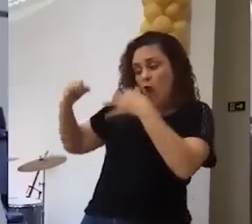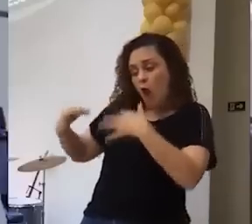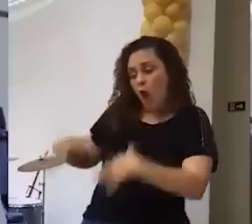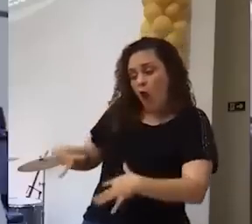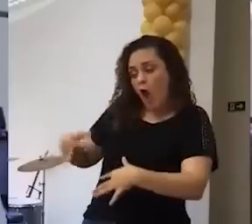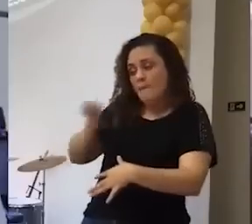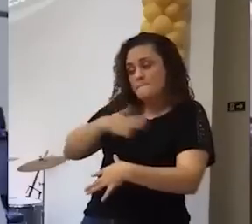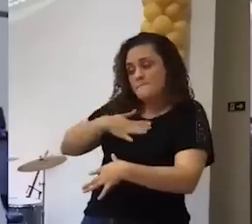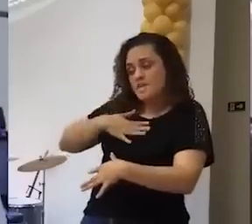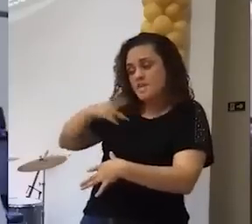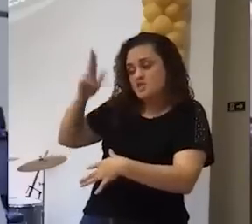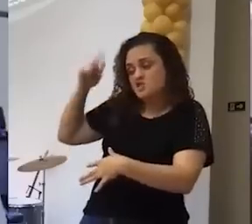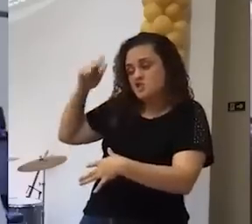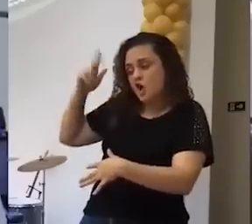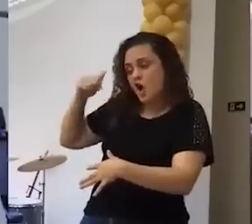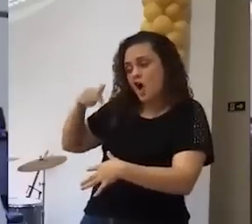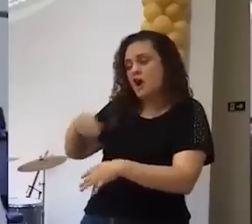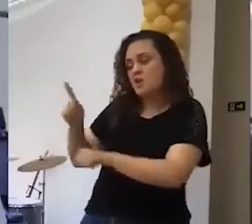chora.